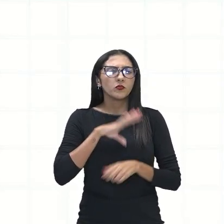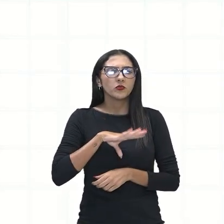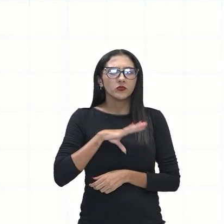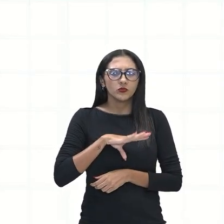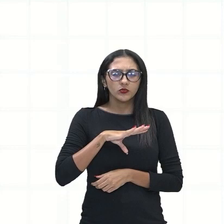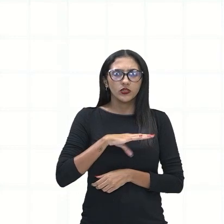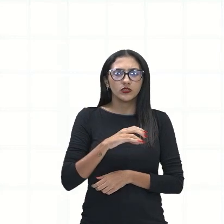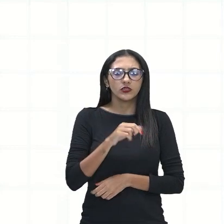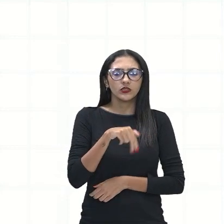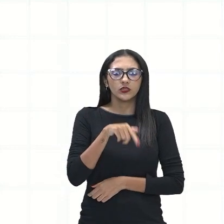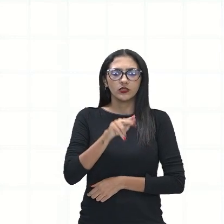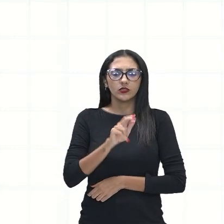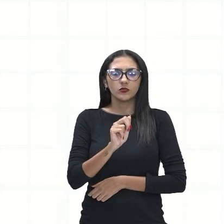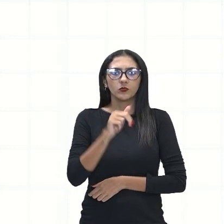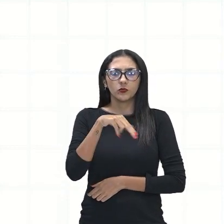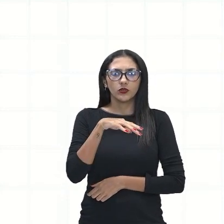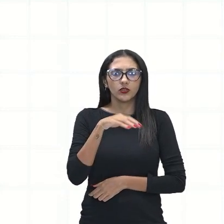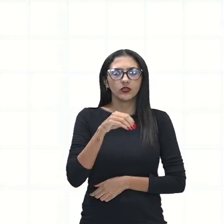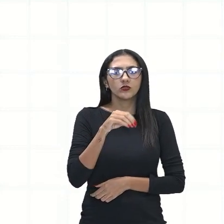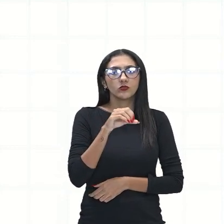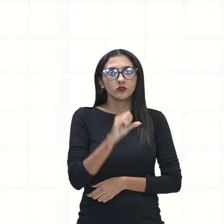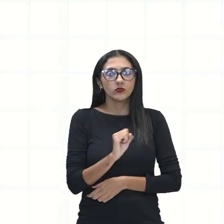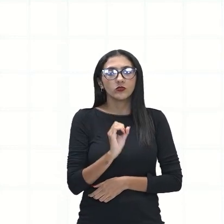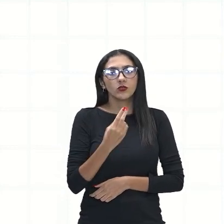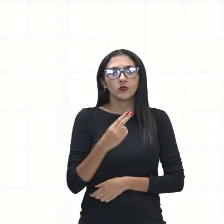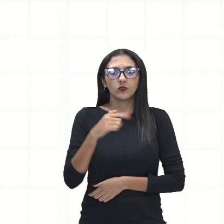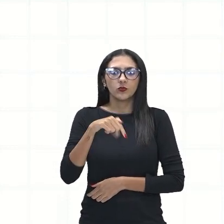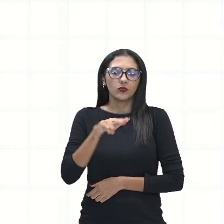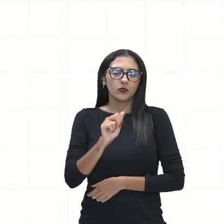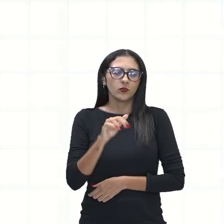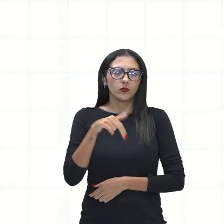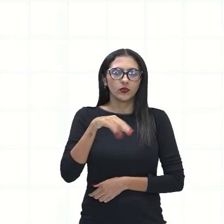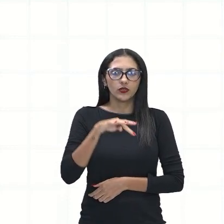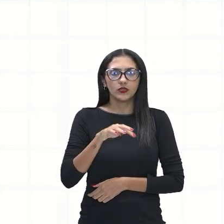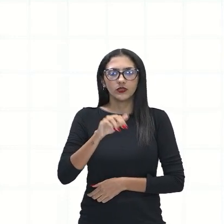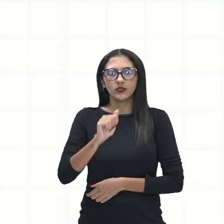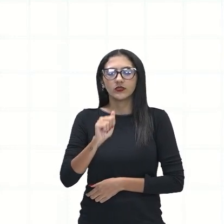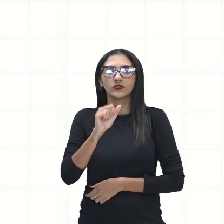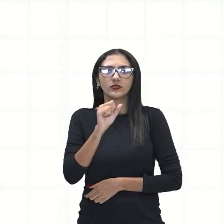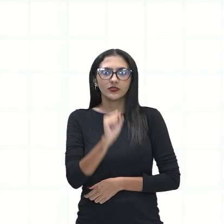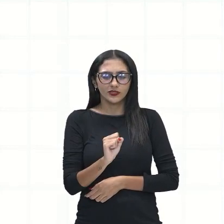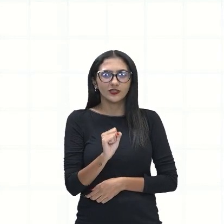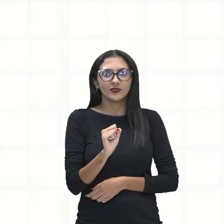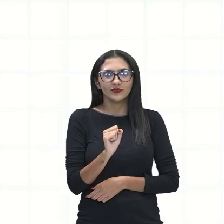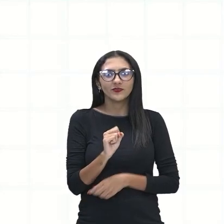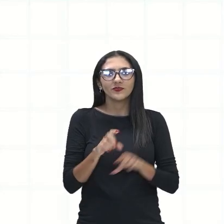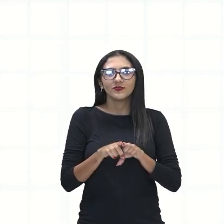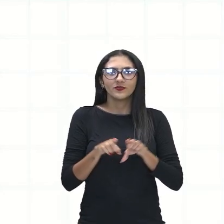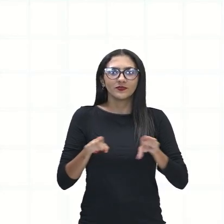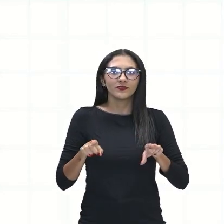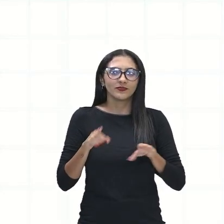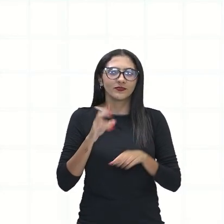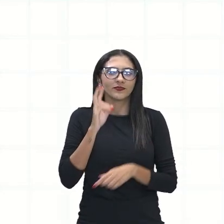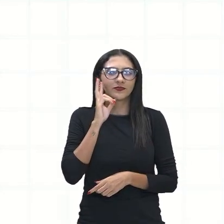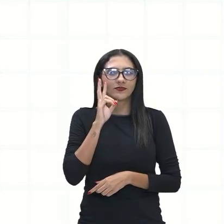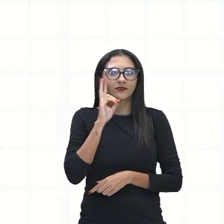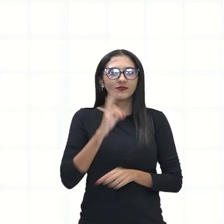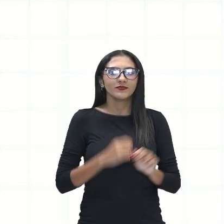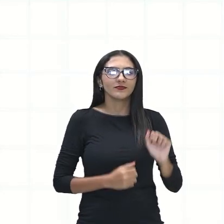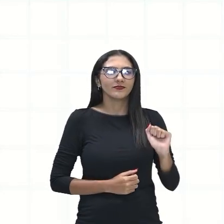I am, um ou uma, com essa diferença, né? Que um é usado antes de palavras que começam com som